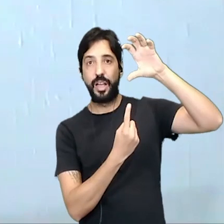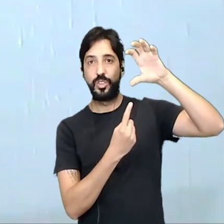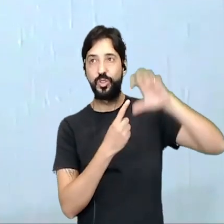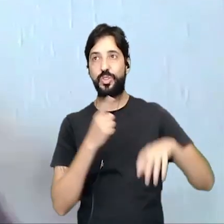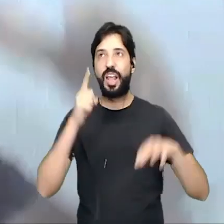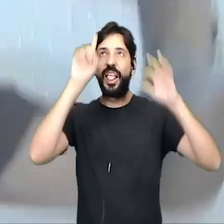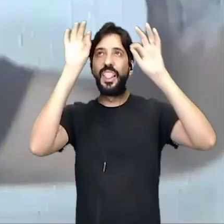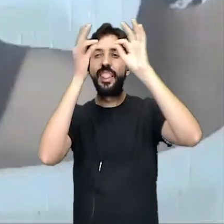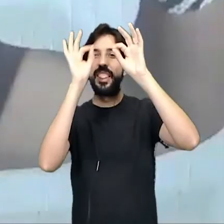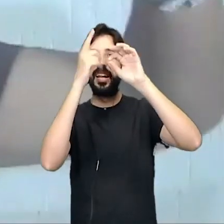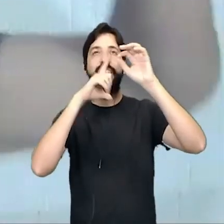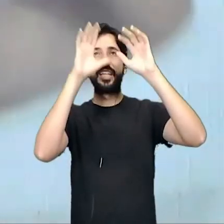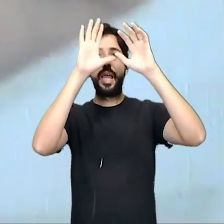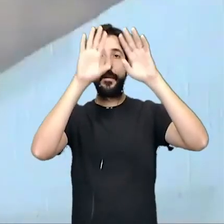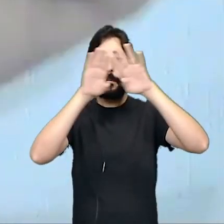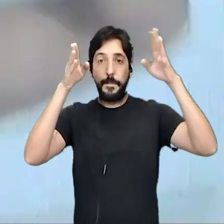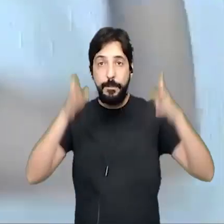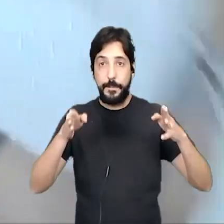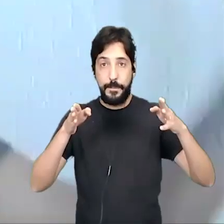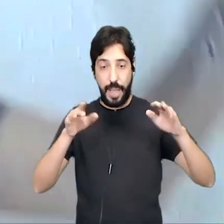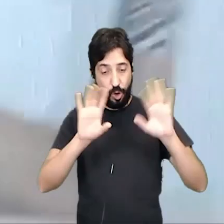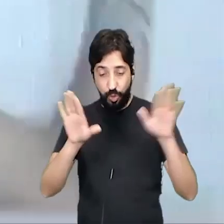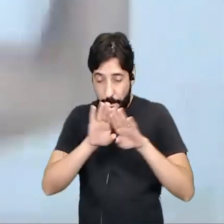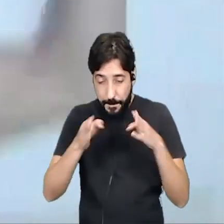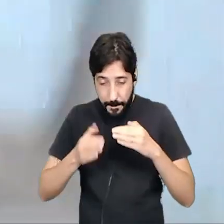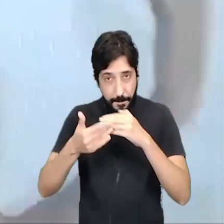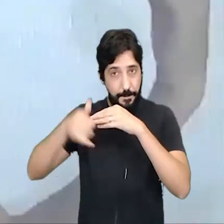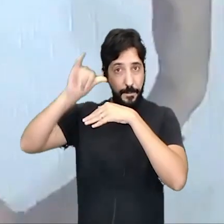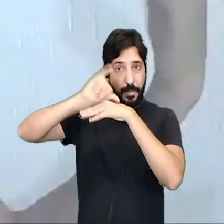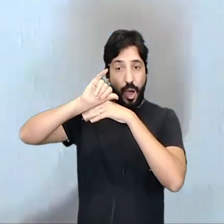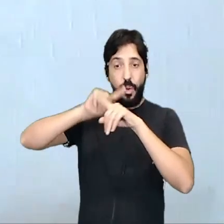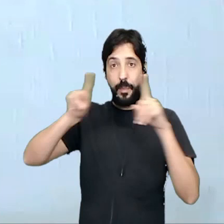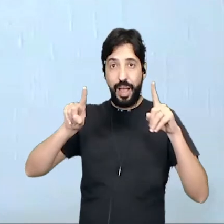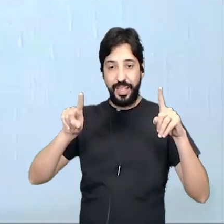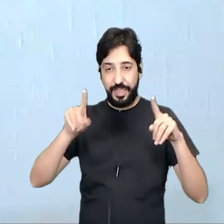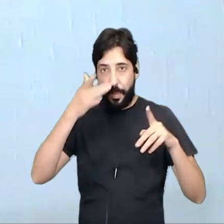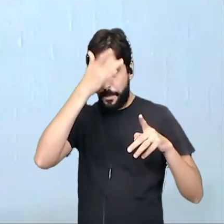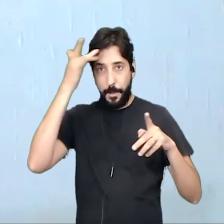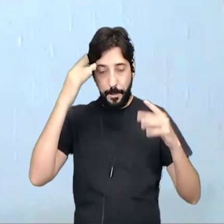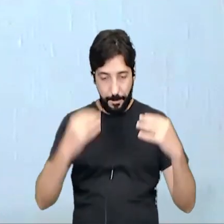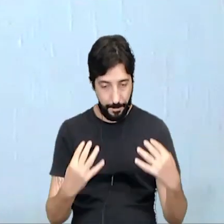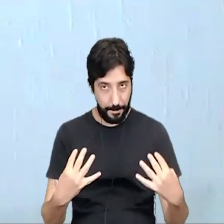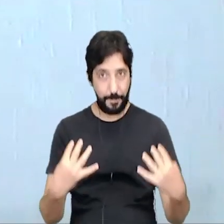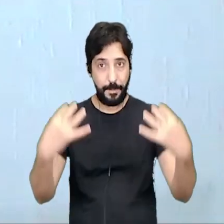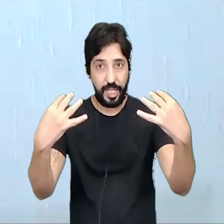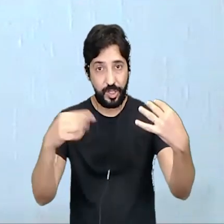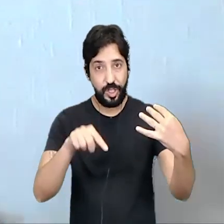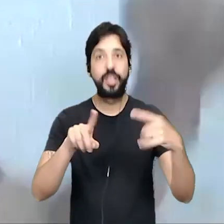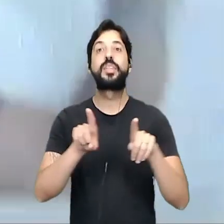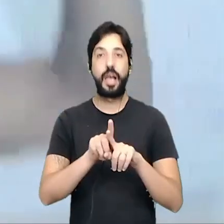céu. Quer dizer, o tricô do Neto estava só em cima do palco, mas aquele monte de gente que estava